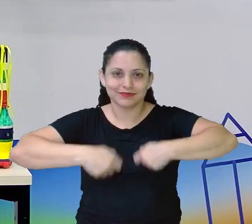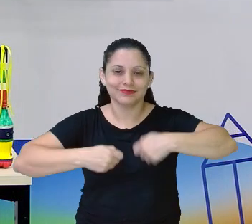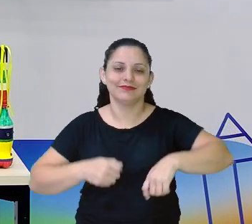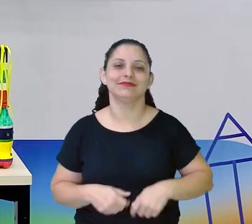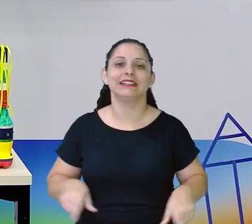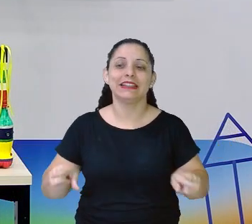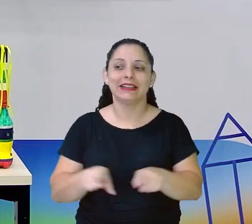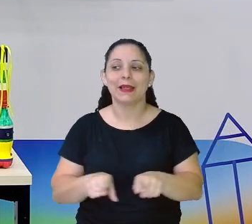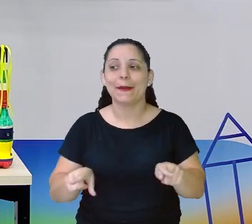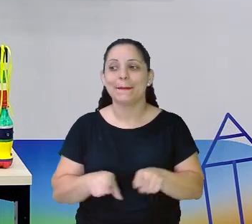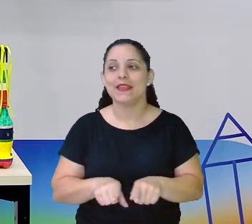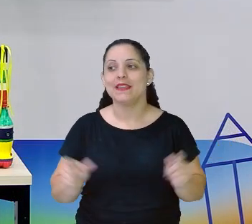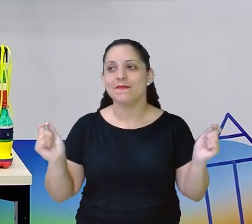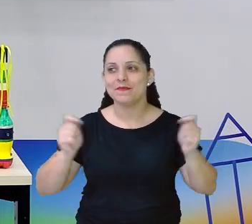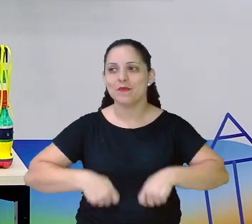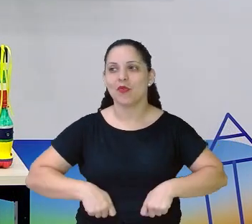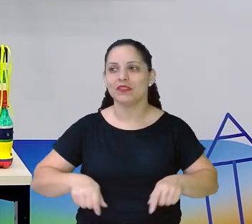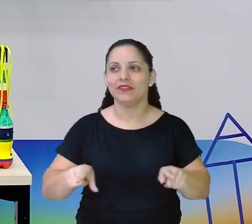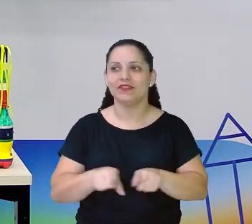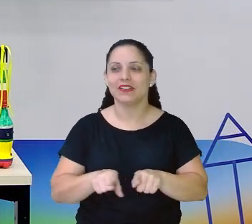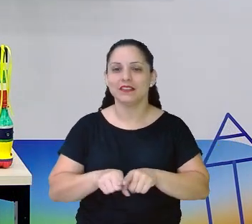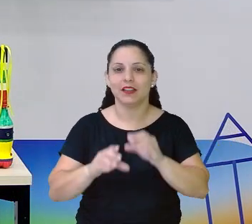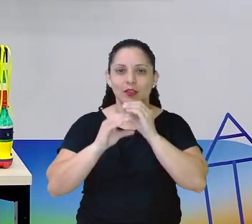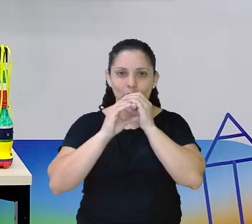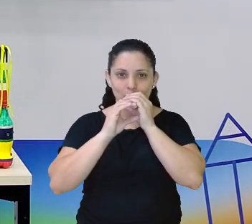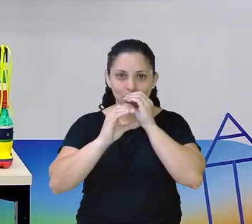Eu posso fazer um kazoo.